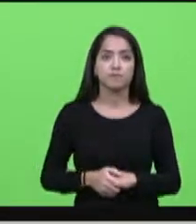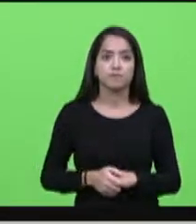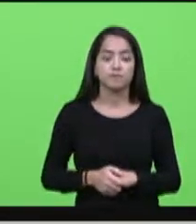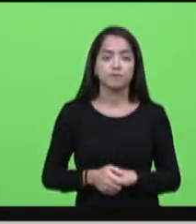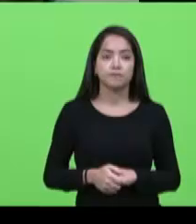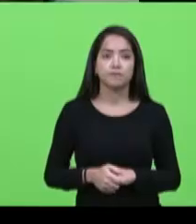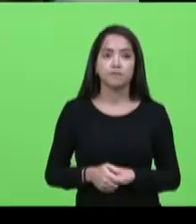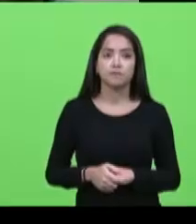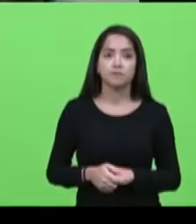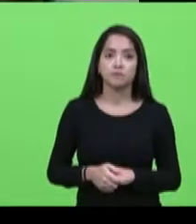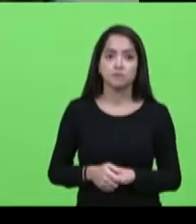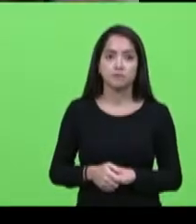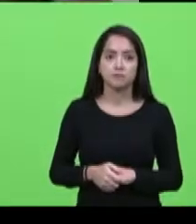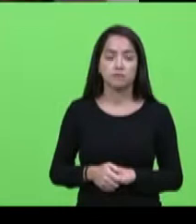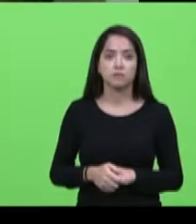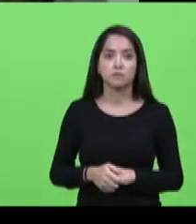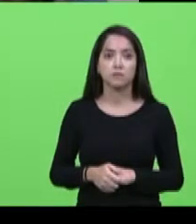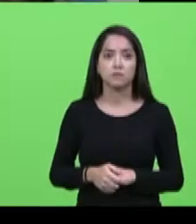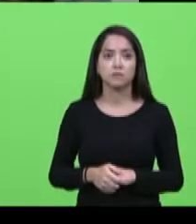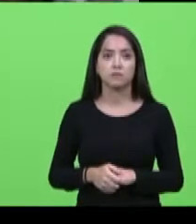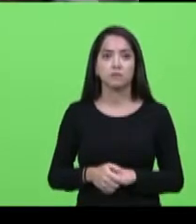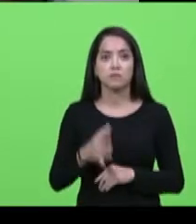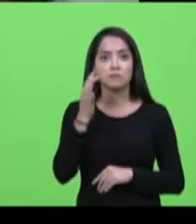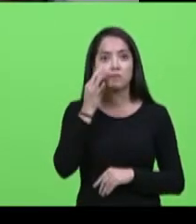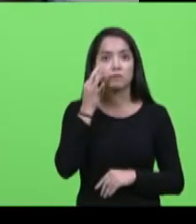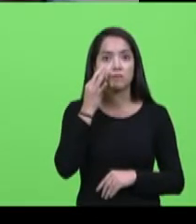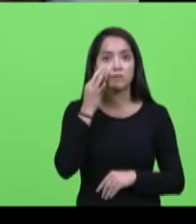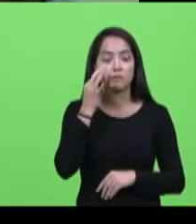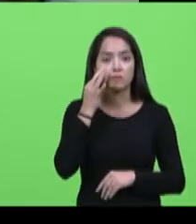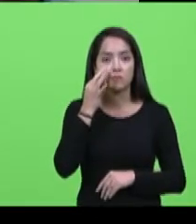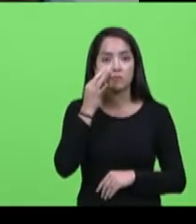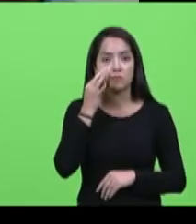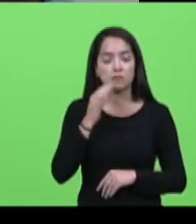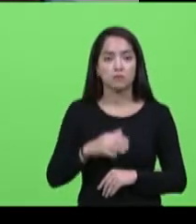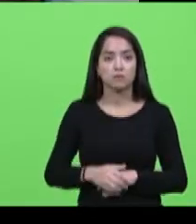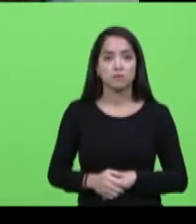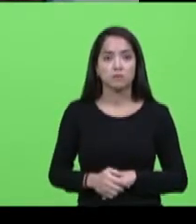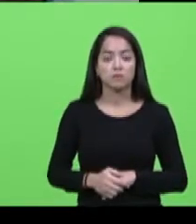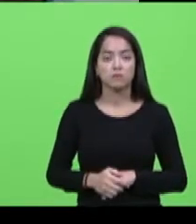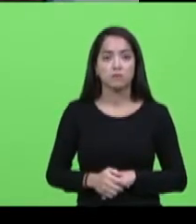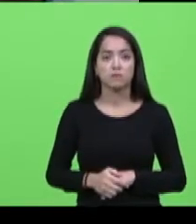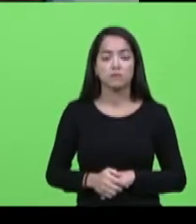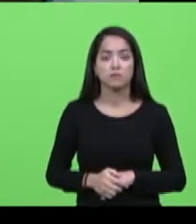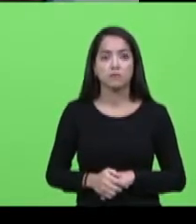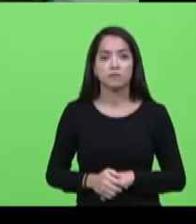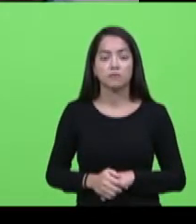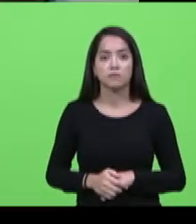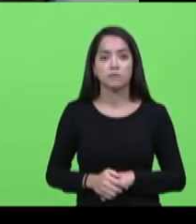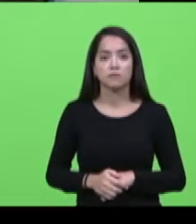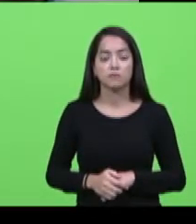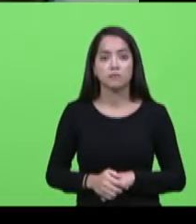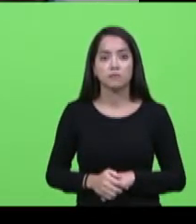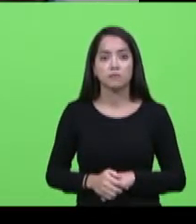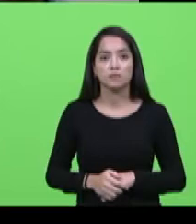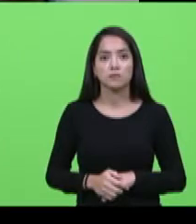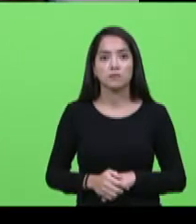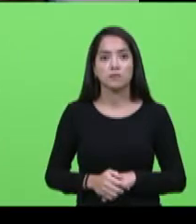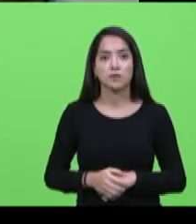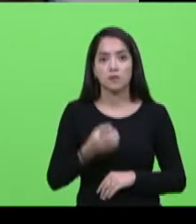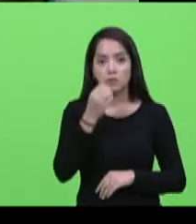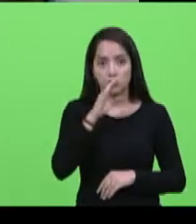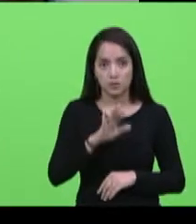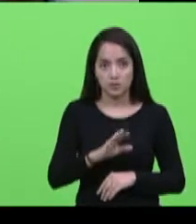Presidente, deputado Fernando. Deputado Fernando Krillin, autor da matéria. Tem a palavra para discutir. Muito boa tarde,